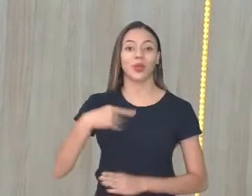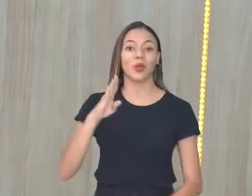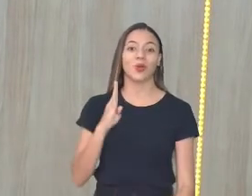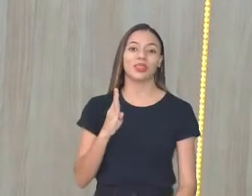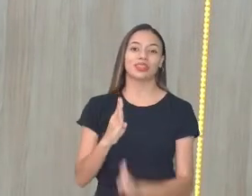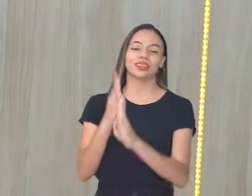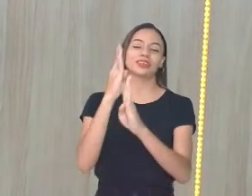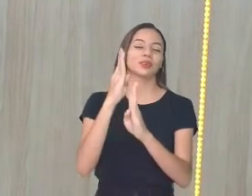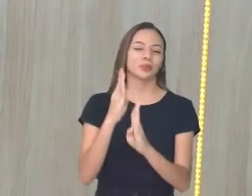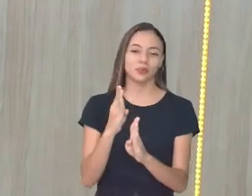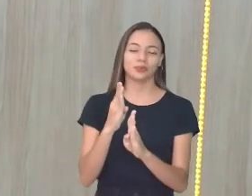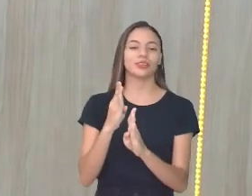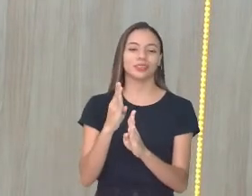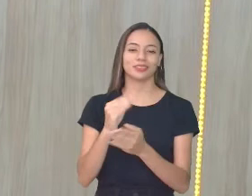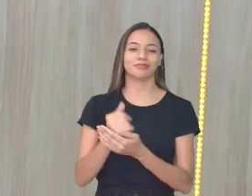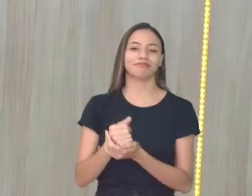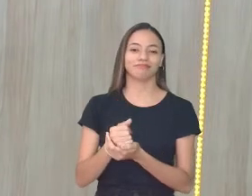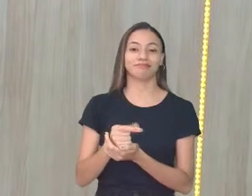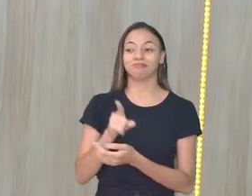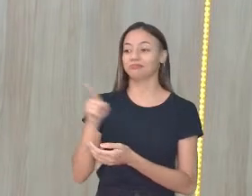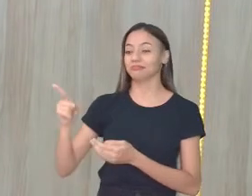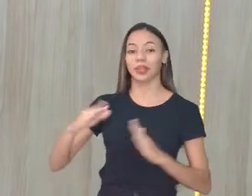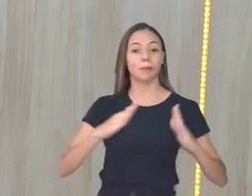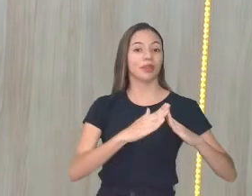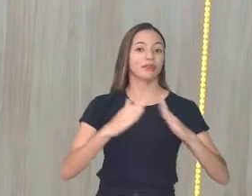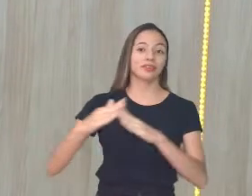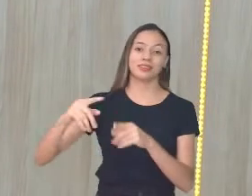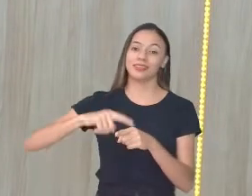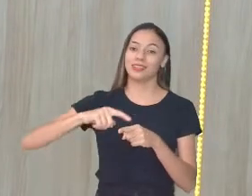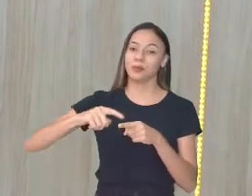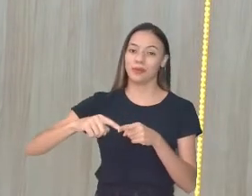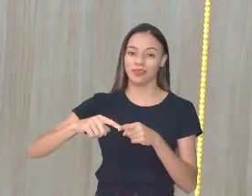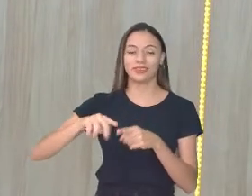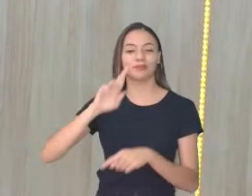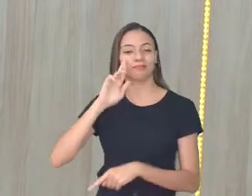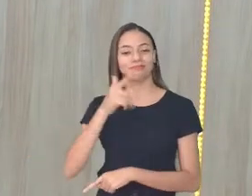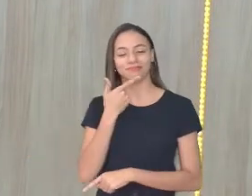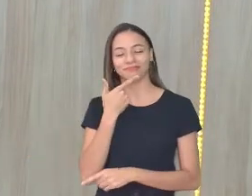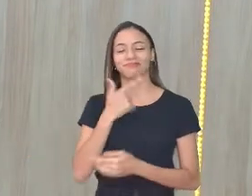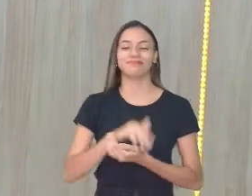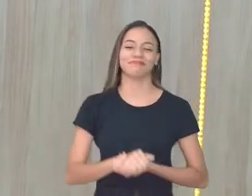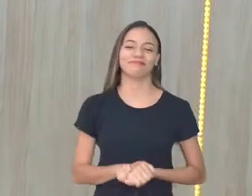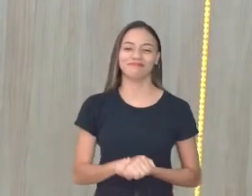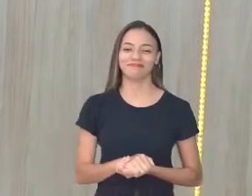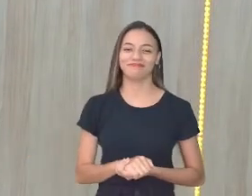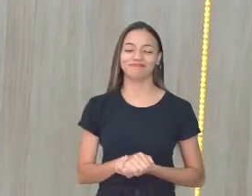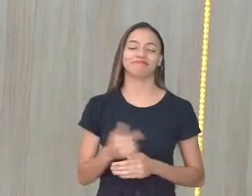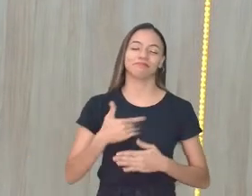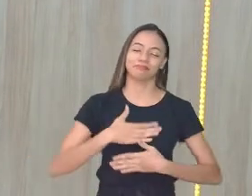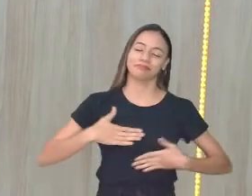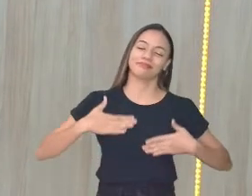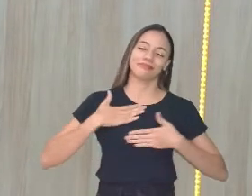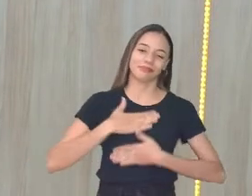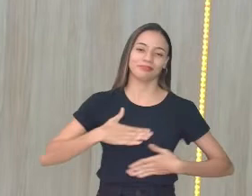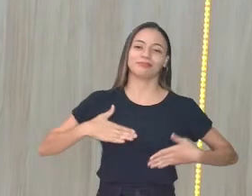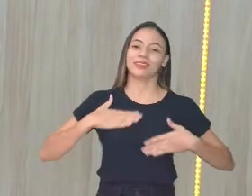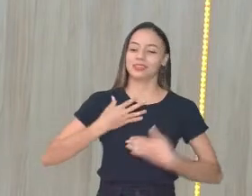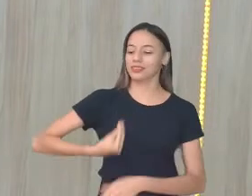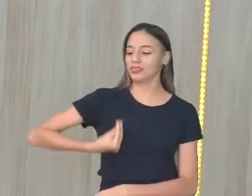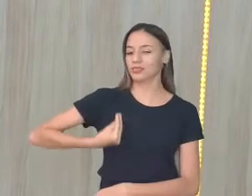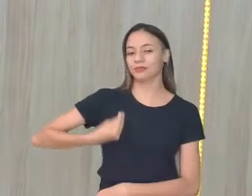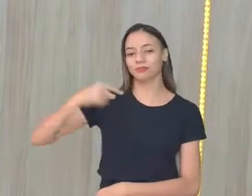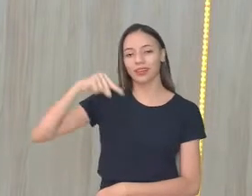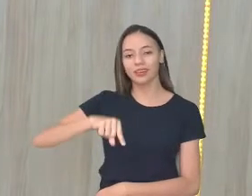descobri, gente, esses dias, Raquel é minha vizinha de bairro, né? Então, Raquel, é um prazer a gente ter Raquel